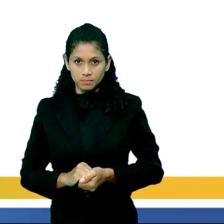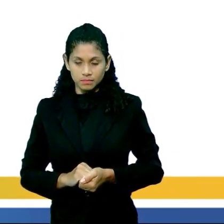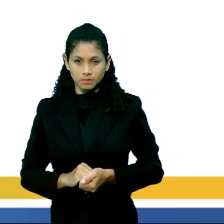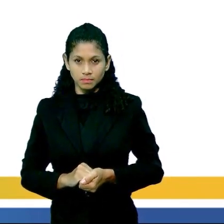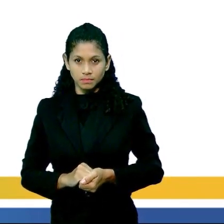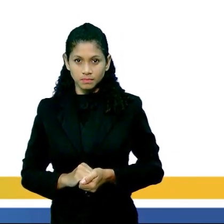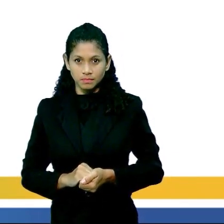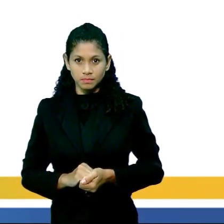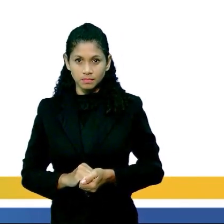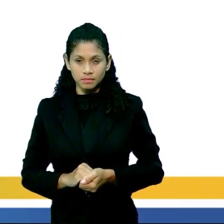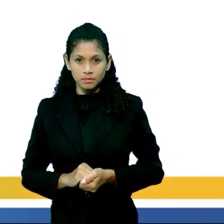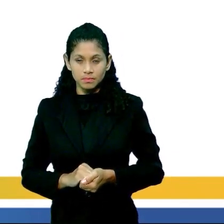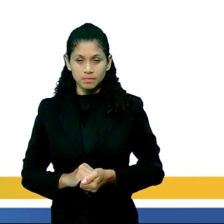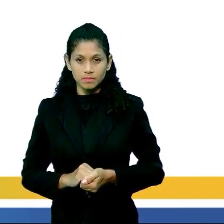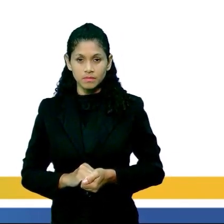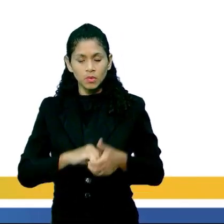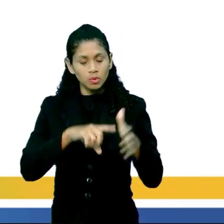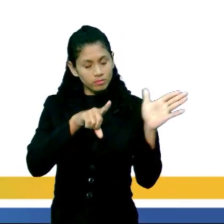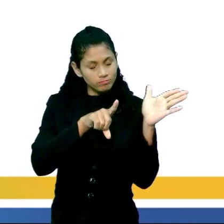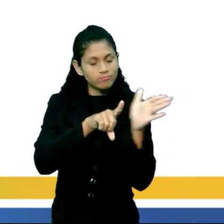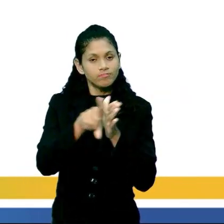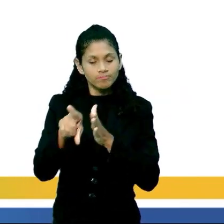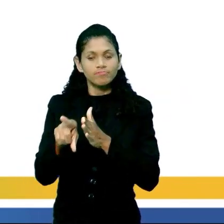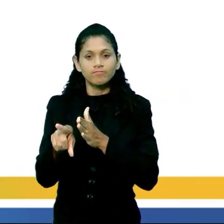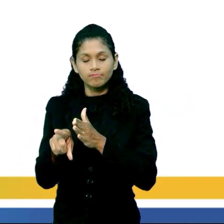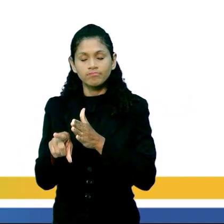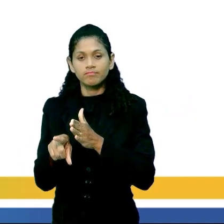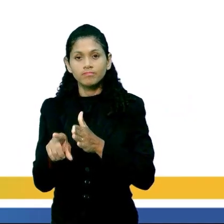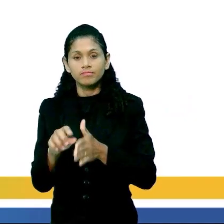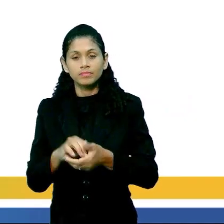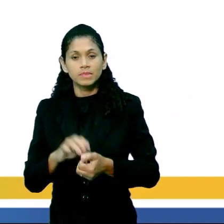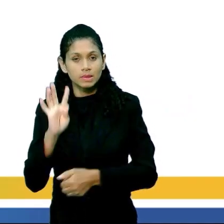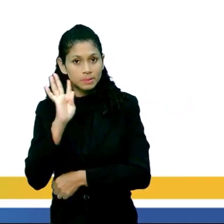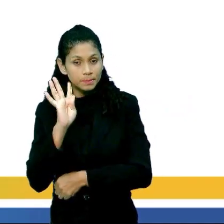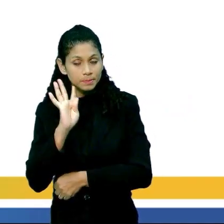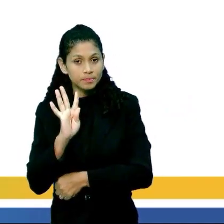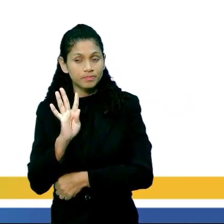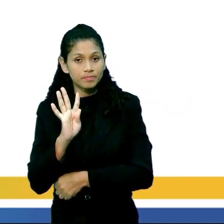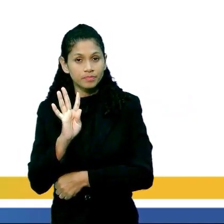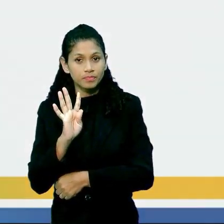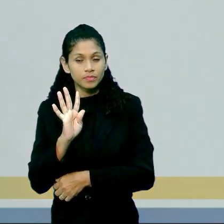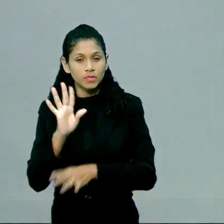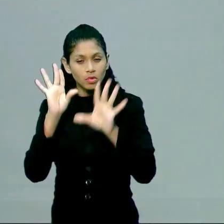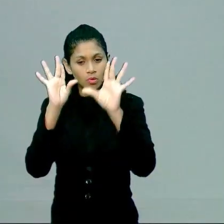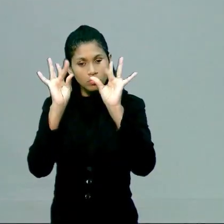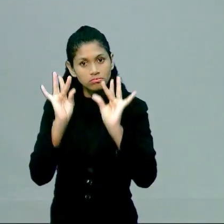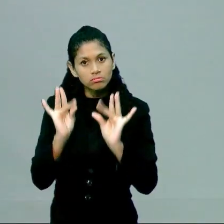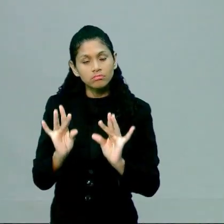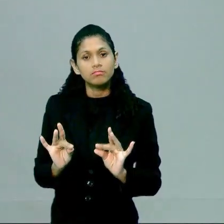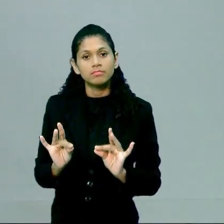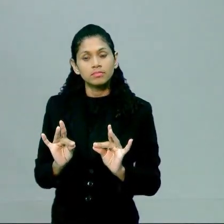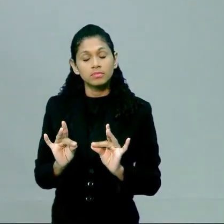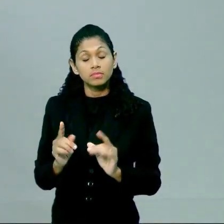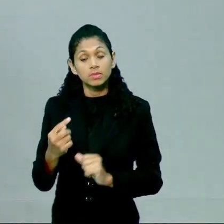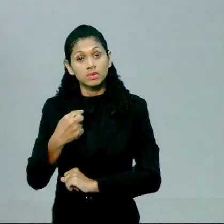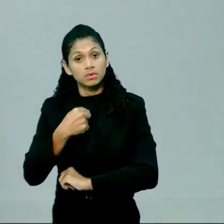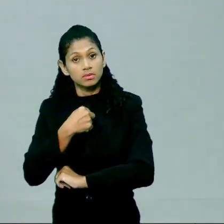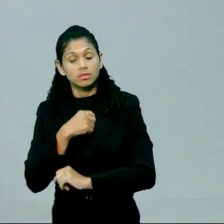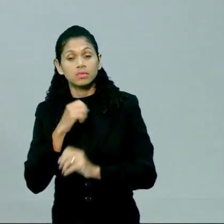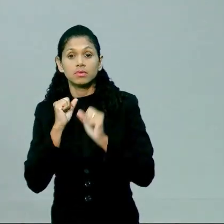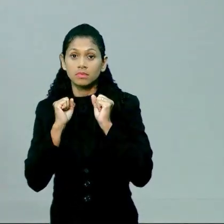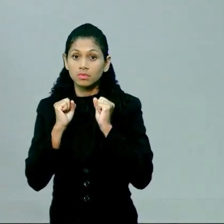É uma questão bem interessante. Eu deixei ela bem escrita para vocês, tá? Eu poderia muito